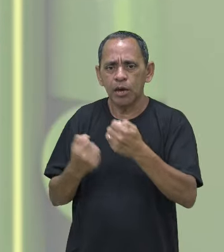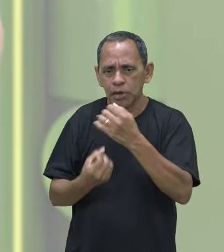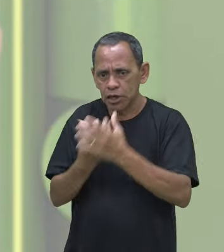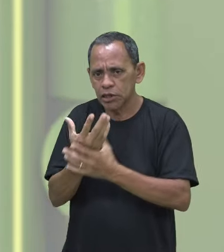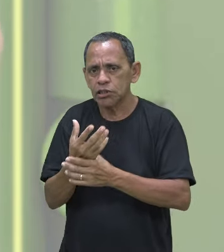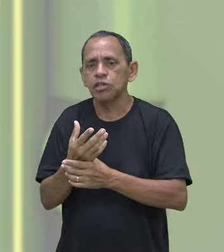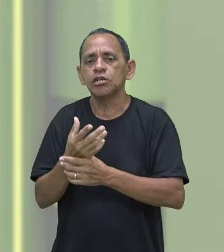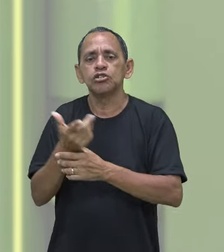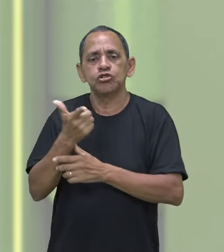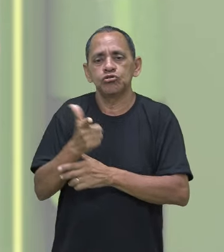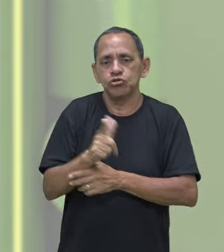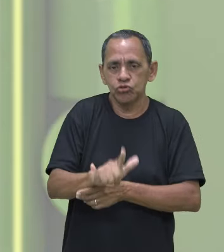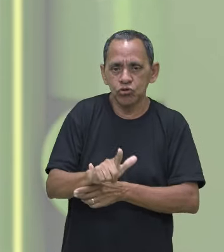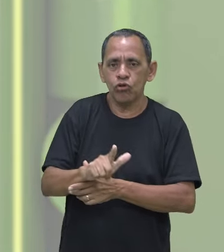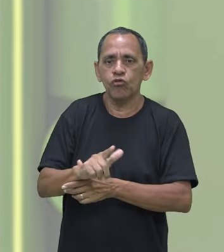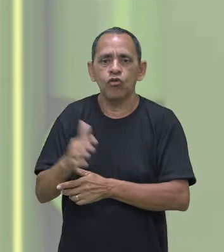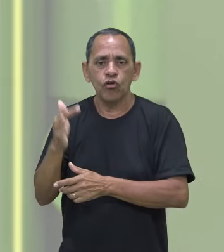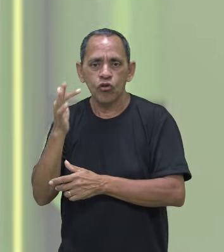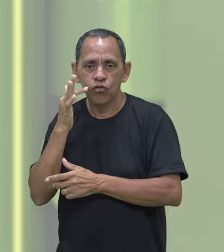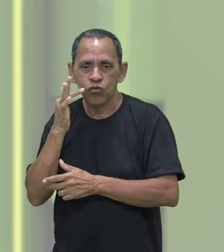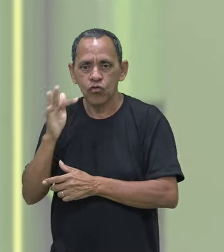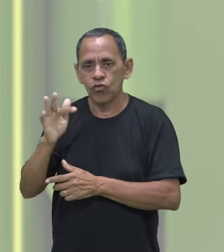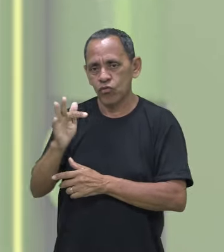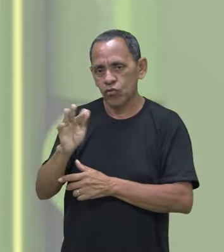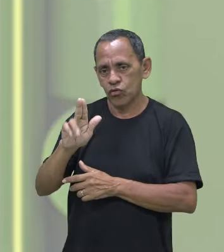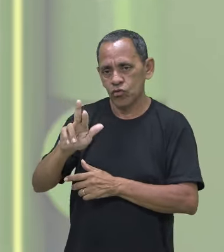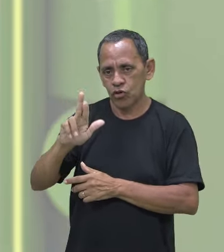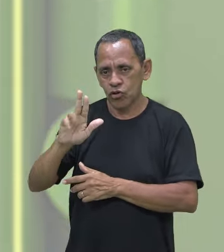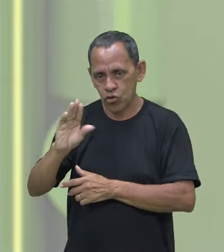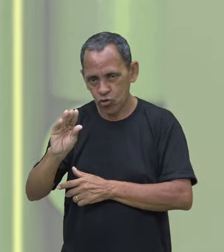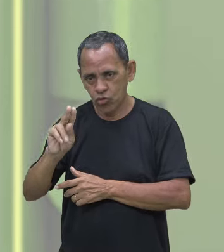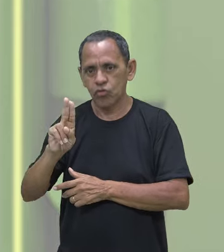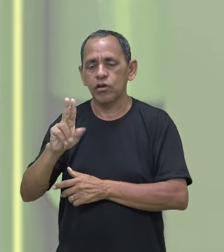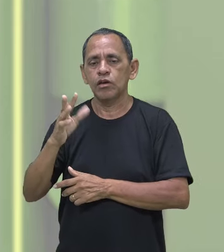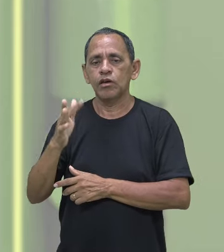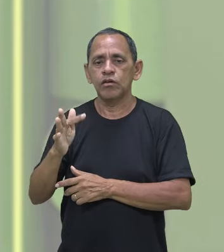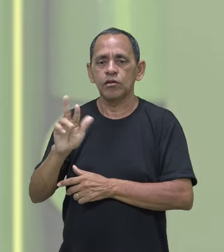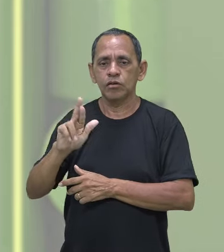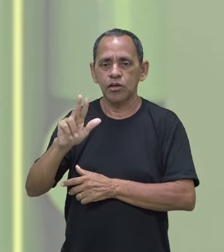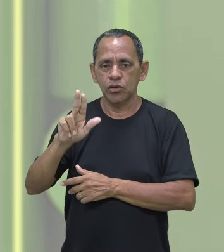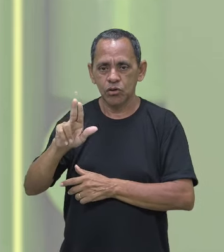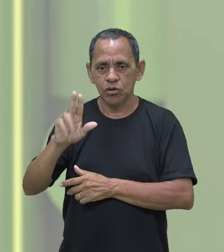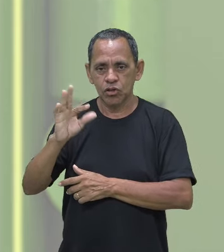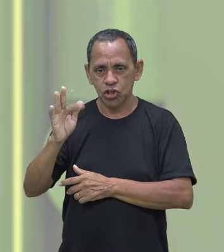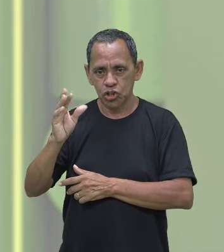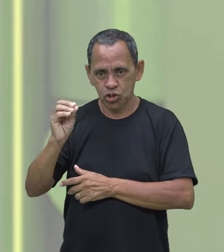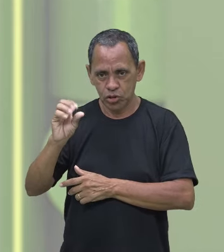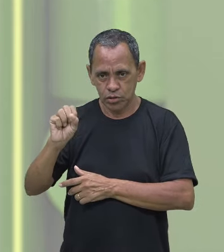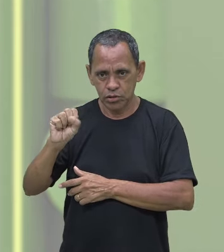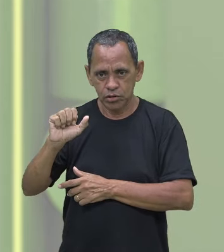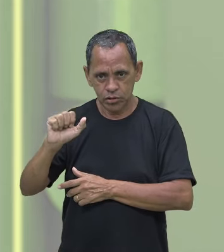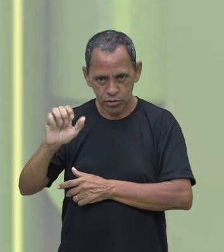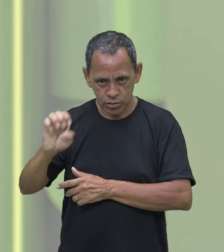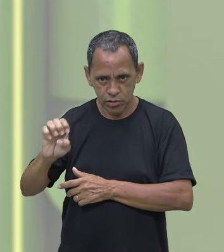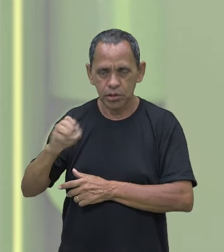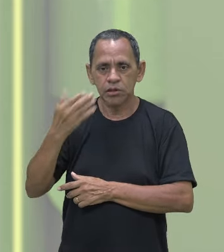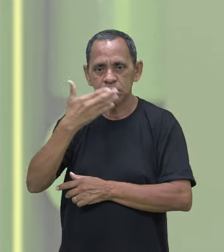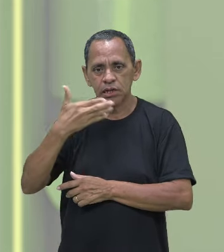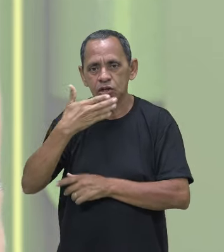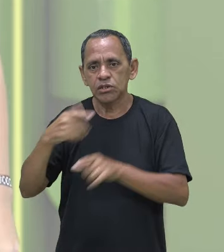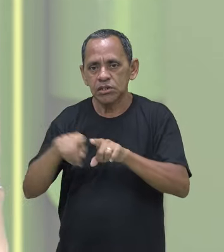frutose. O nome desse processo é chamado de inversão da sacarose. Espero que vocês tenham compreendido um pouquinho melhor aí sobre o processo